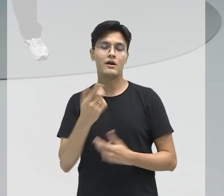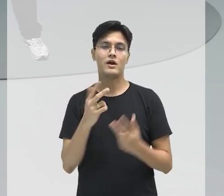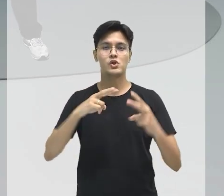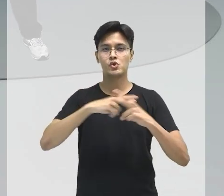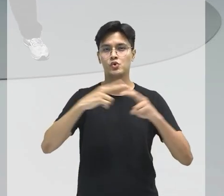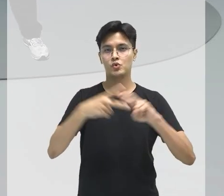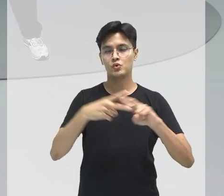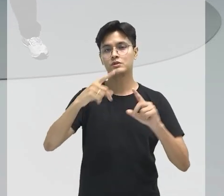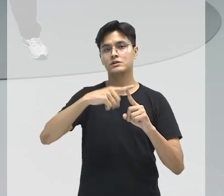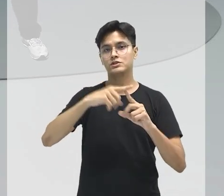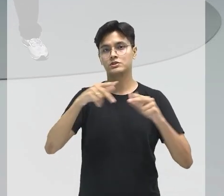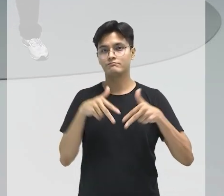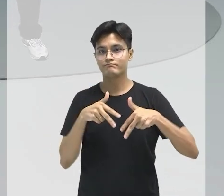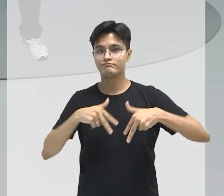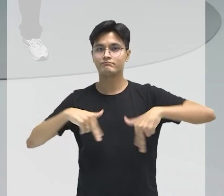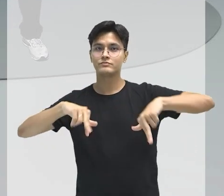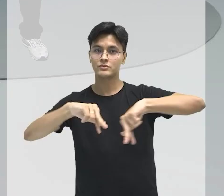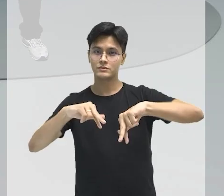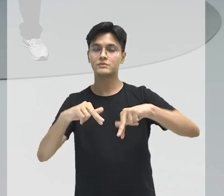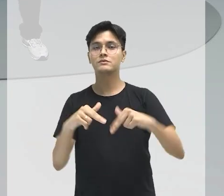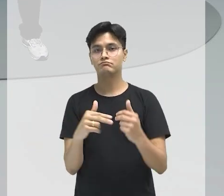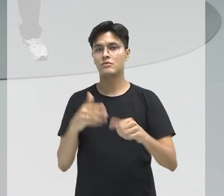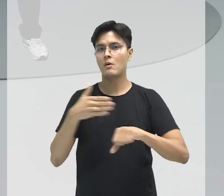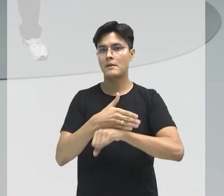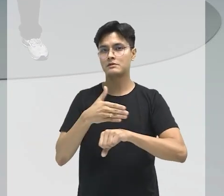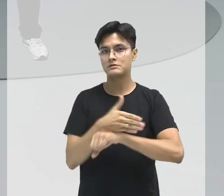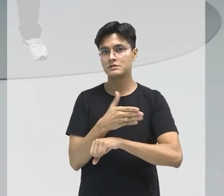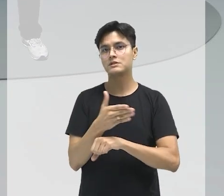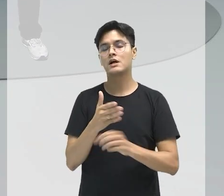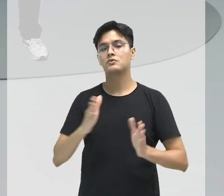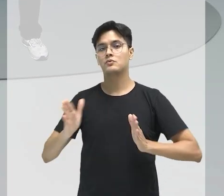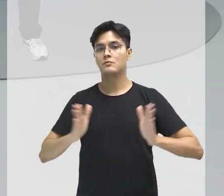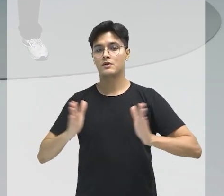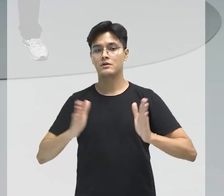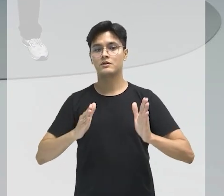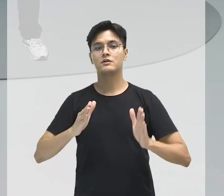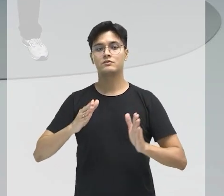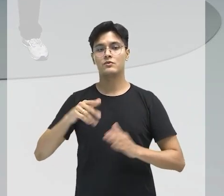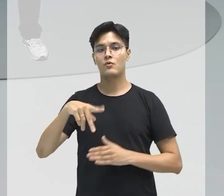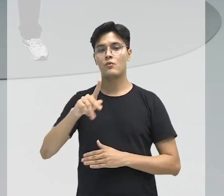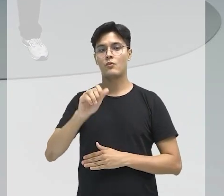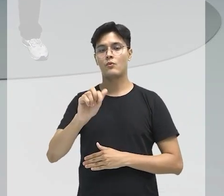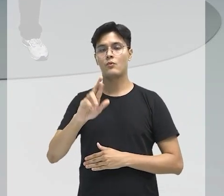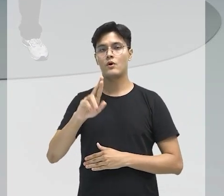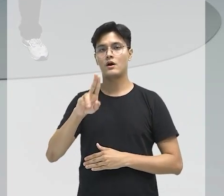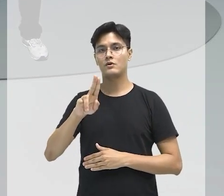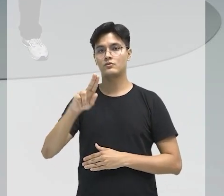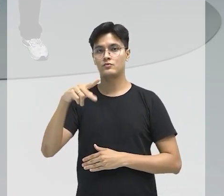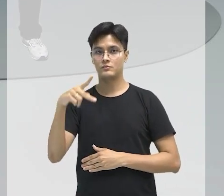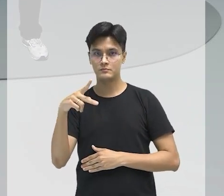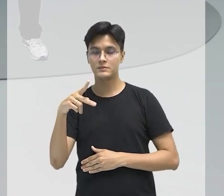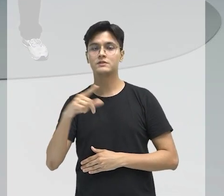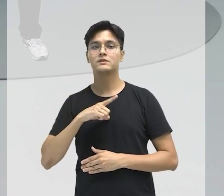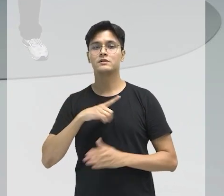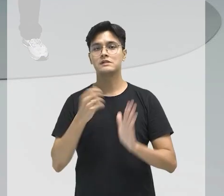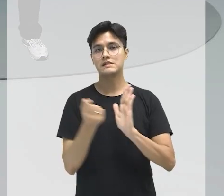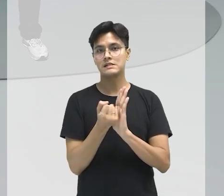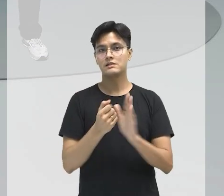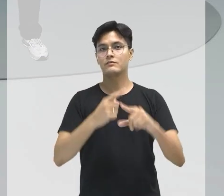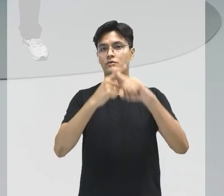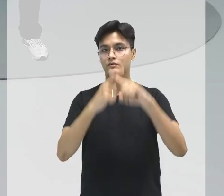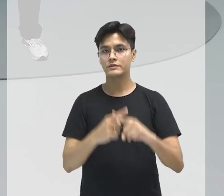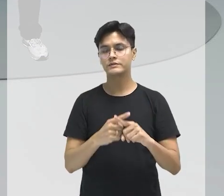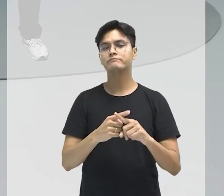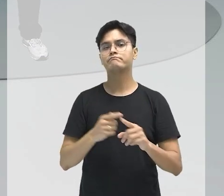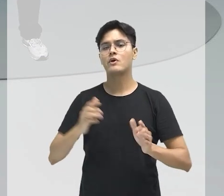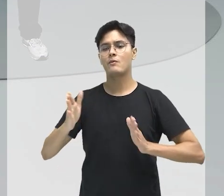quê? Durante o quê? O Quarupi, que possui símbolo competitivo. O Quarupi é